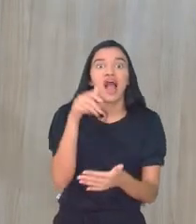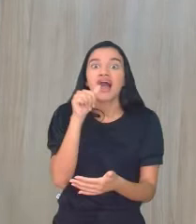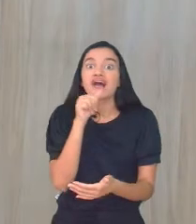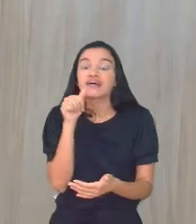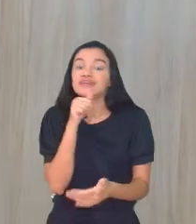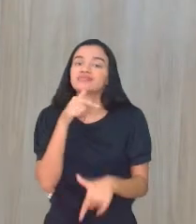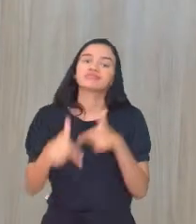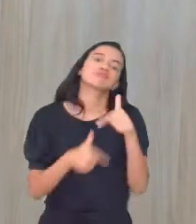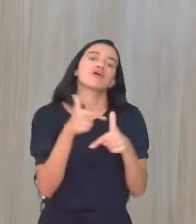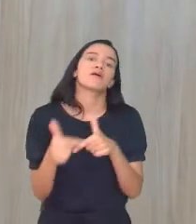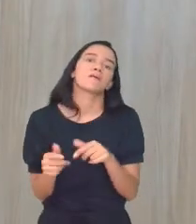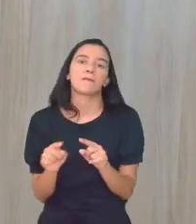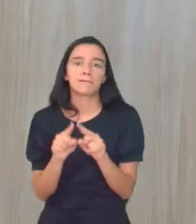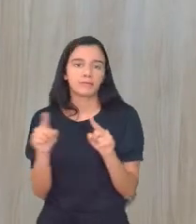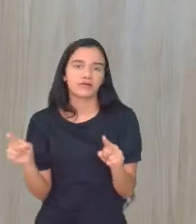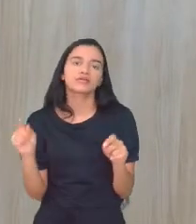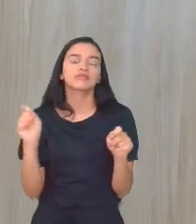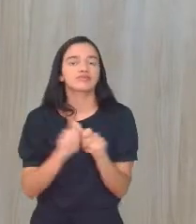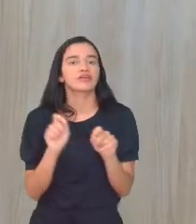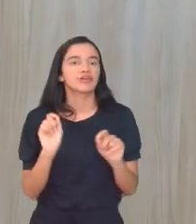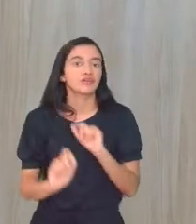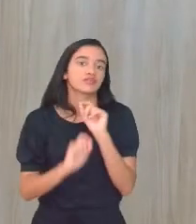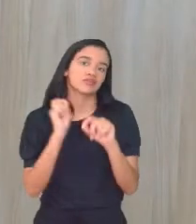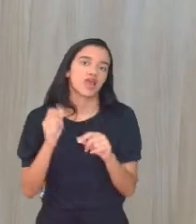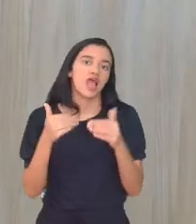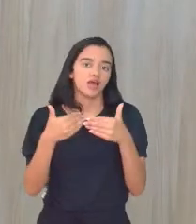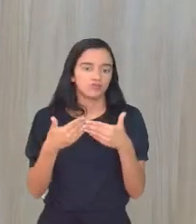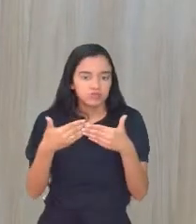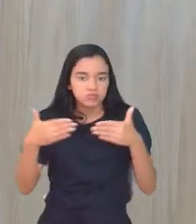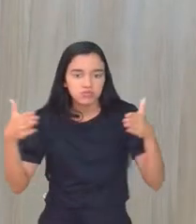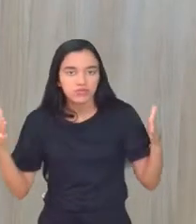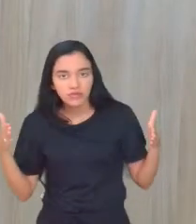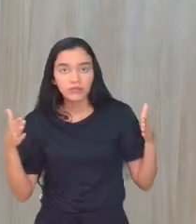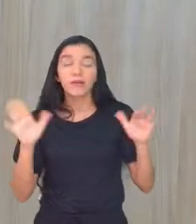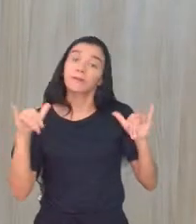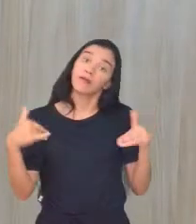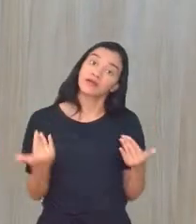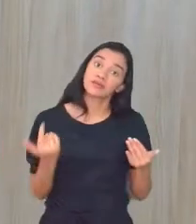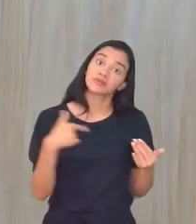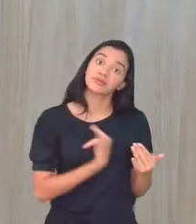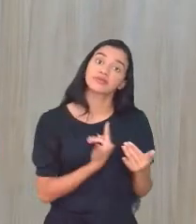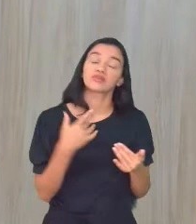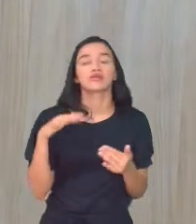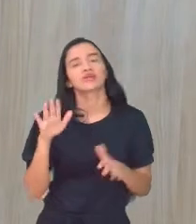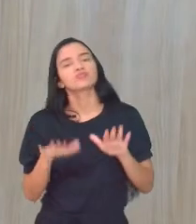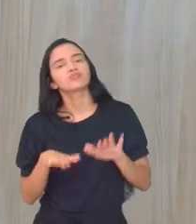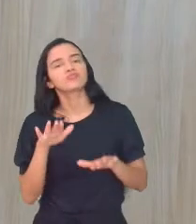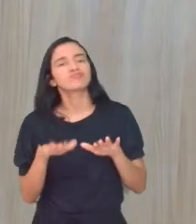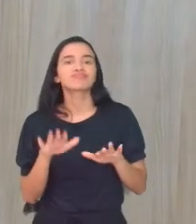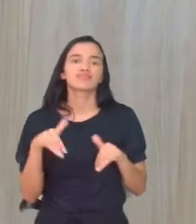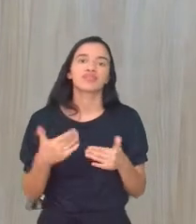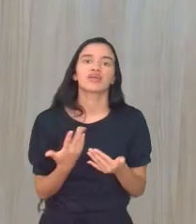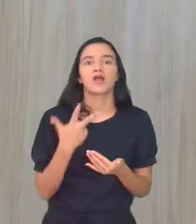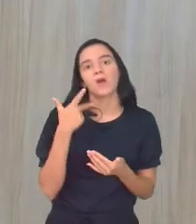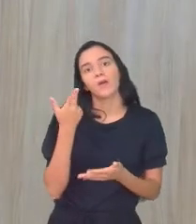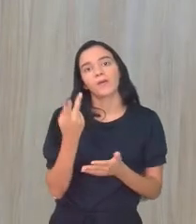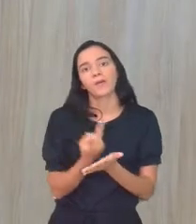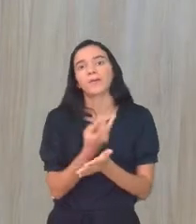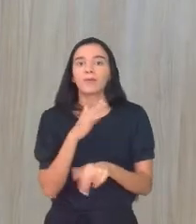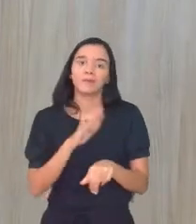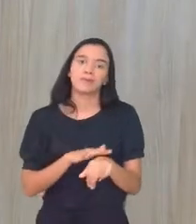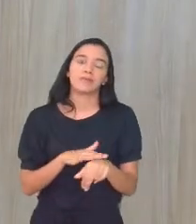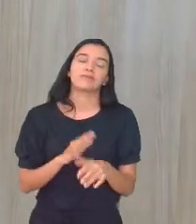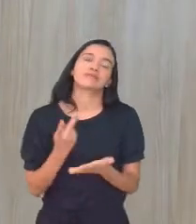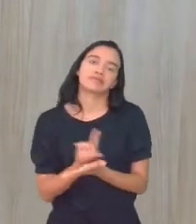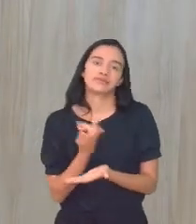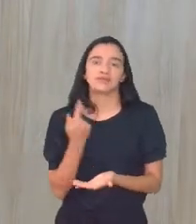trabalho. Mas mesmo assim foi feita a reinauguração da escola. Então a gente, vez ou outra, se depara com uma situação dessa. Foi